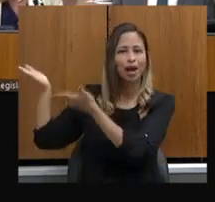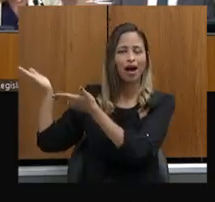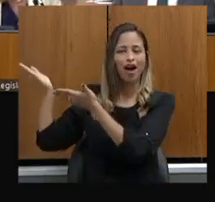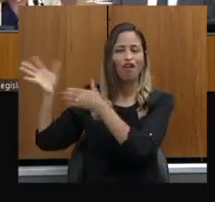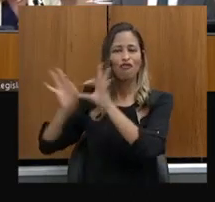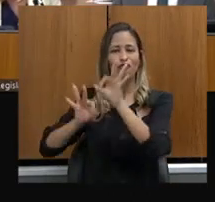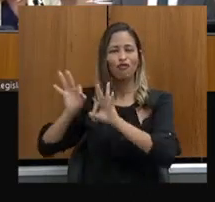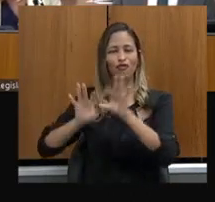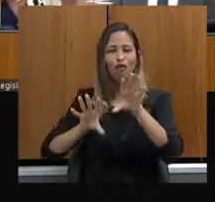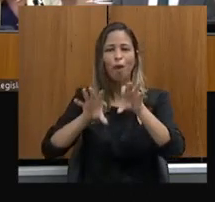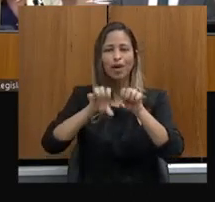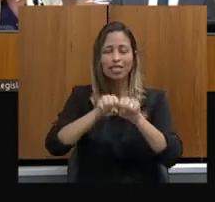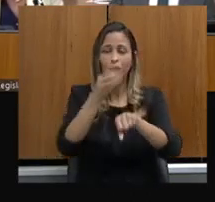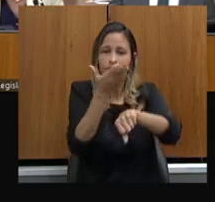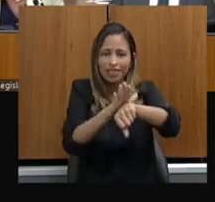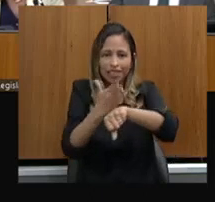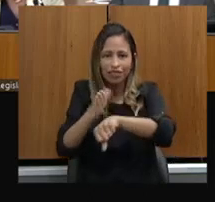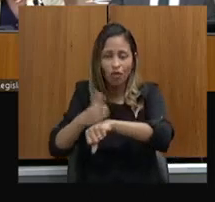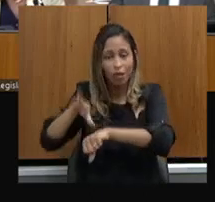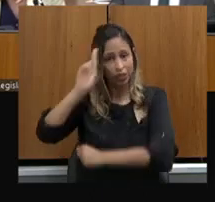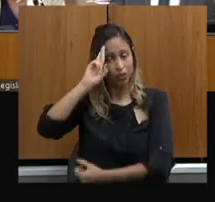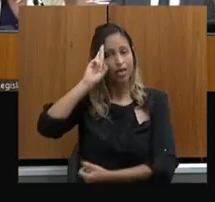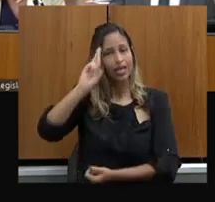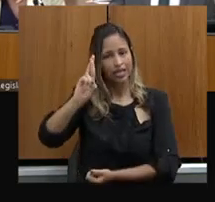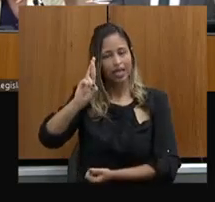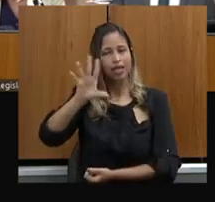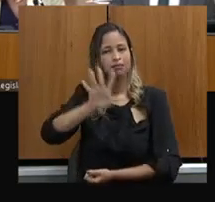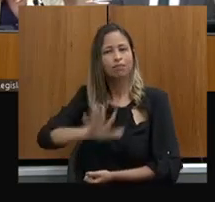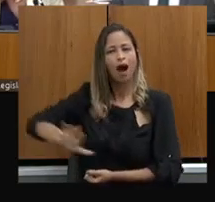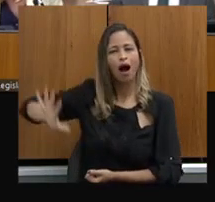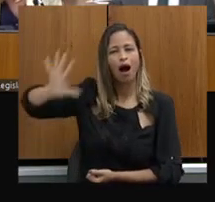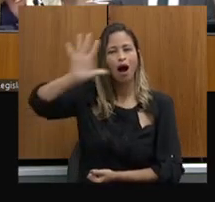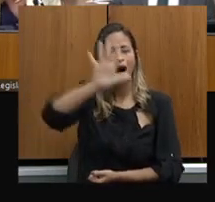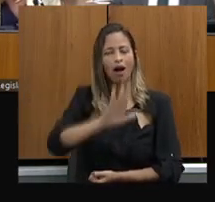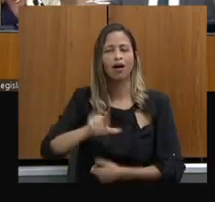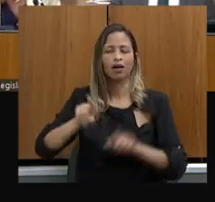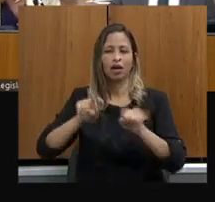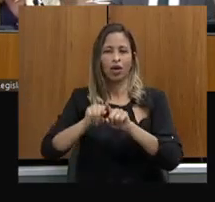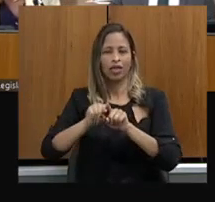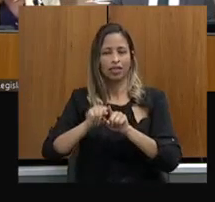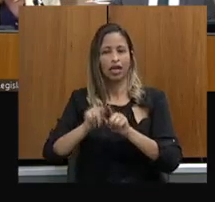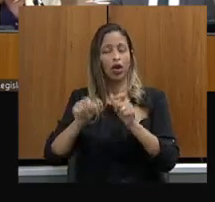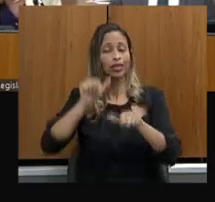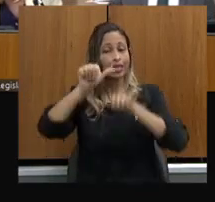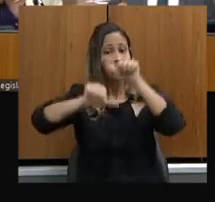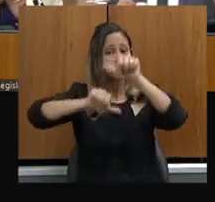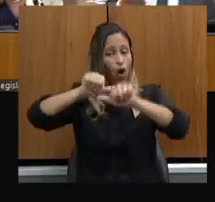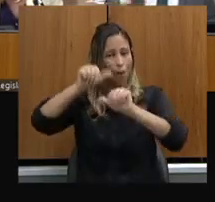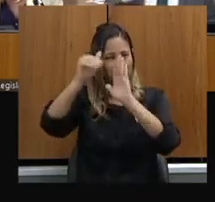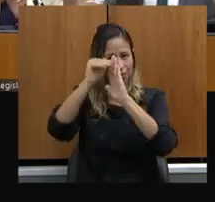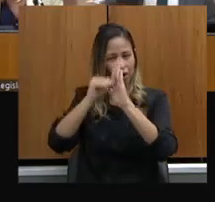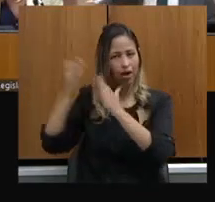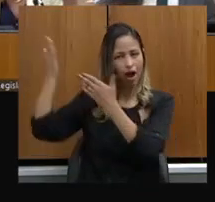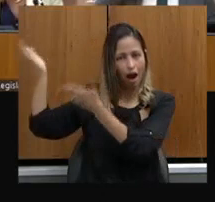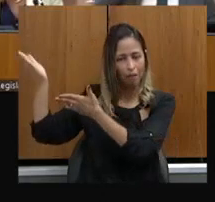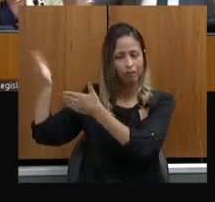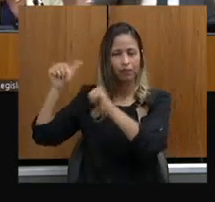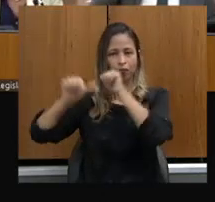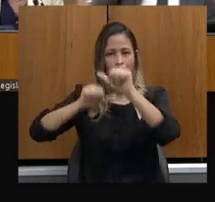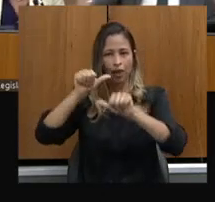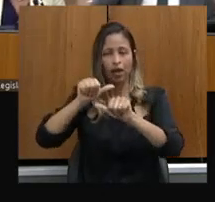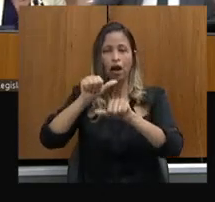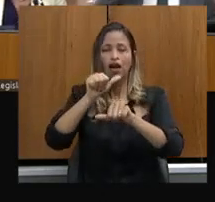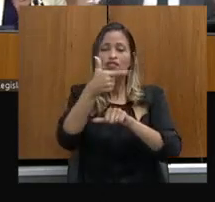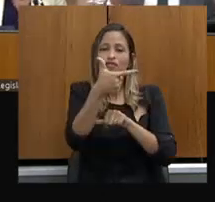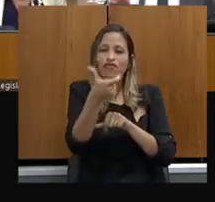de formação e desenvolvimento de lideranças em âmbito nacional por meio do transforma Minas nós realizamos é processo